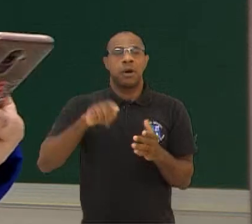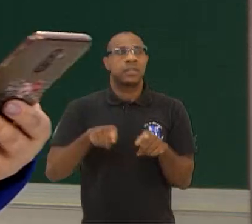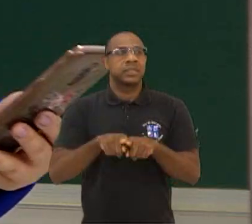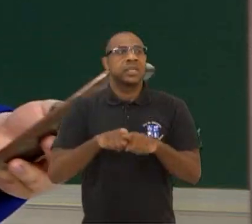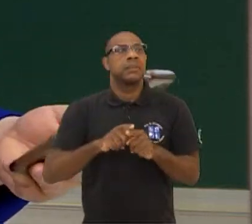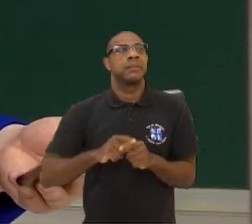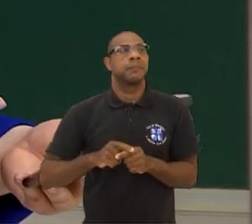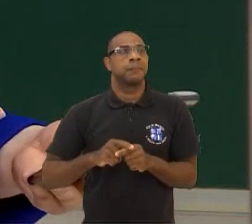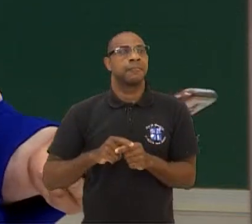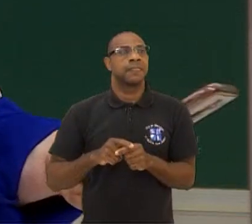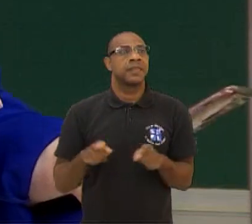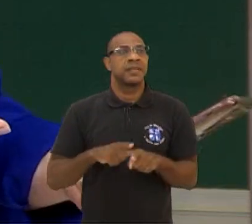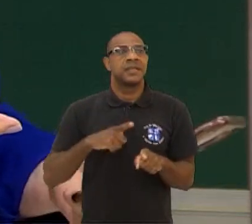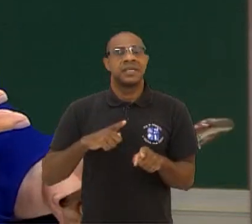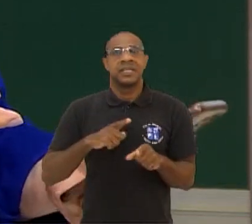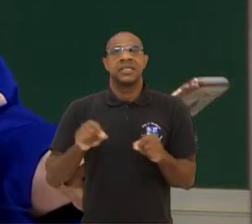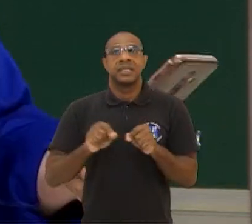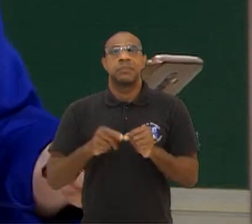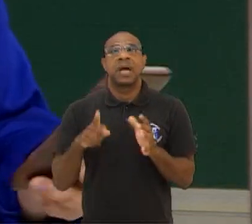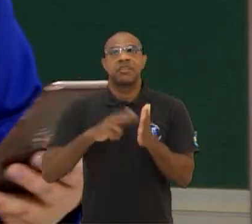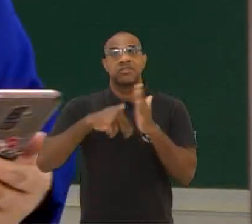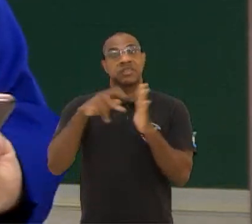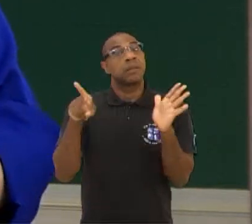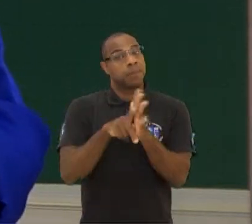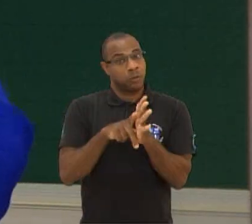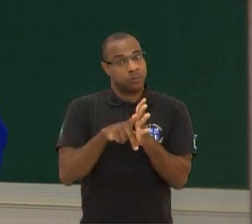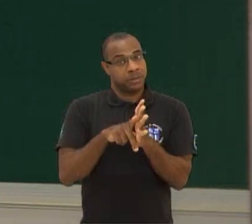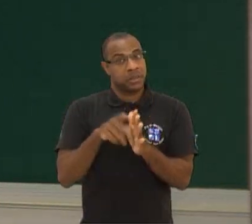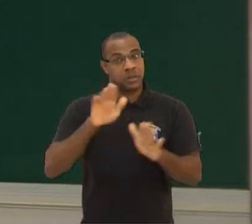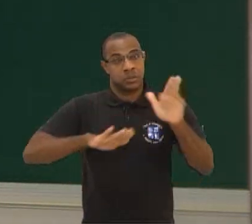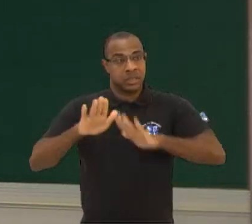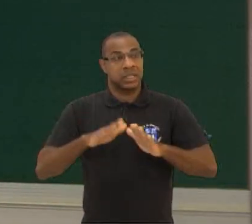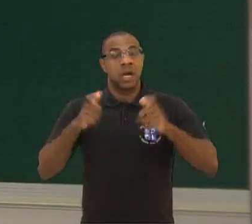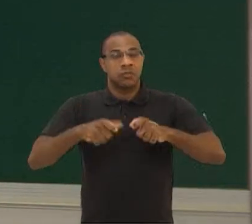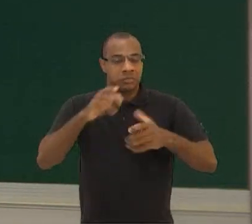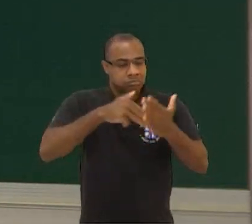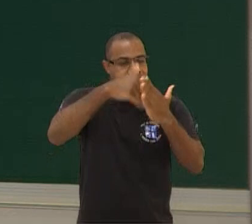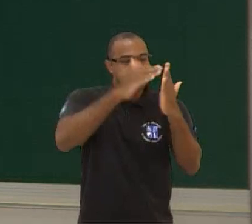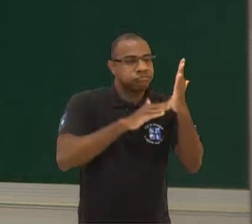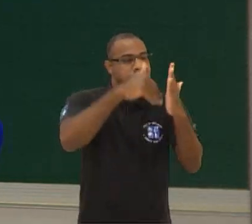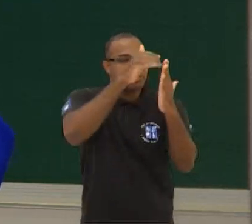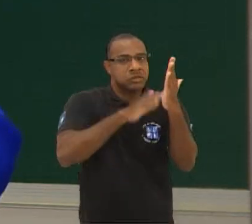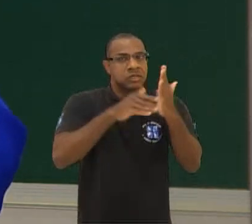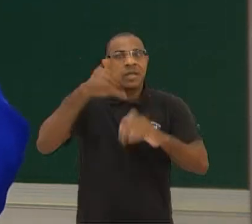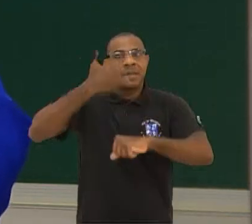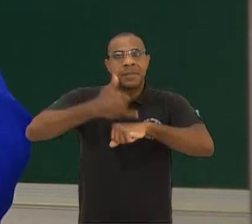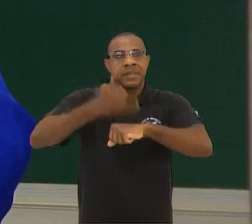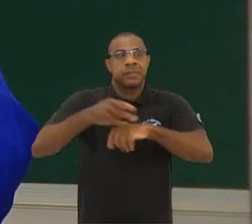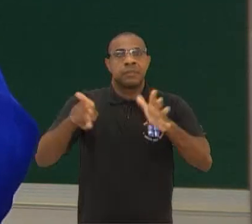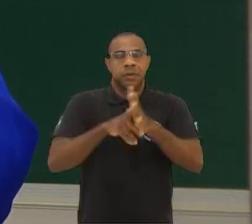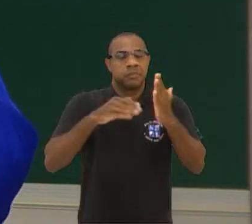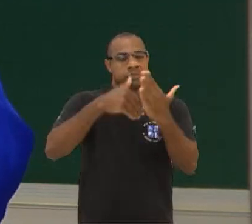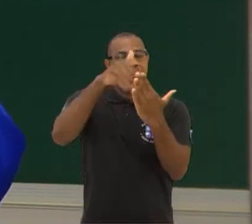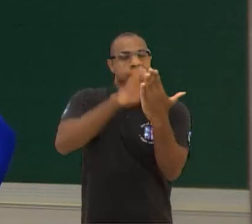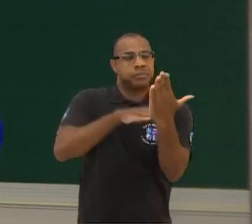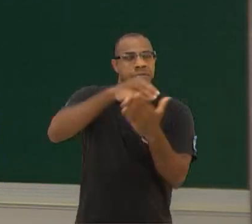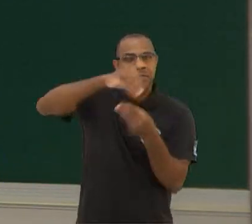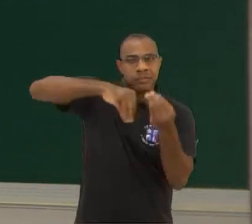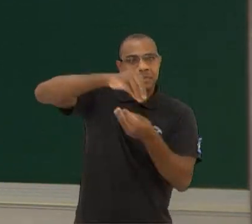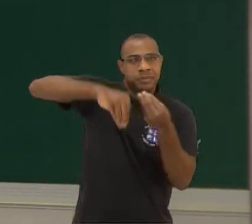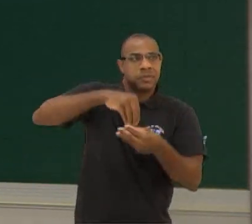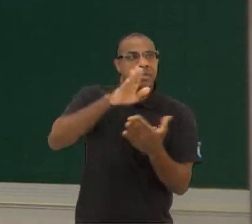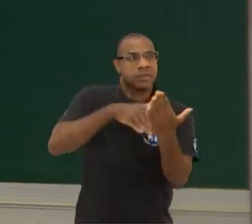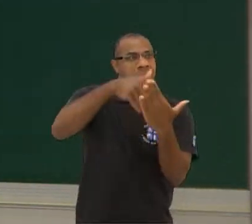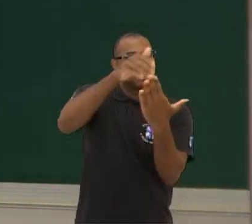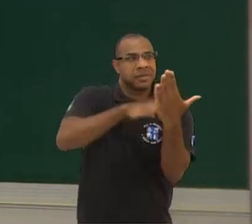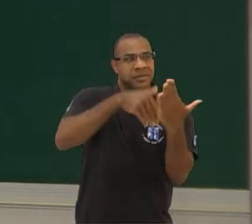própria para antioxidante, né? Aonde você tem lá metais de sacrifício na composição dessa tinta e